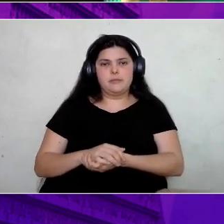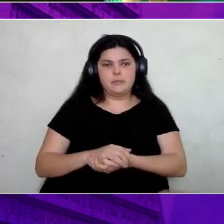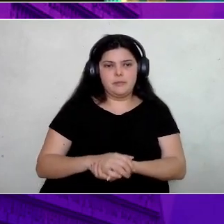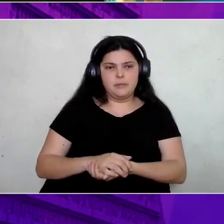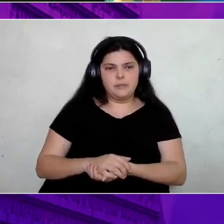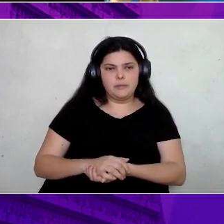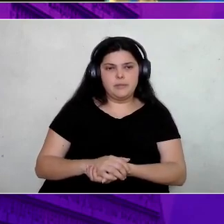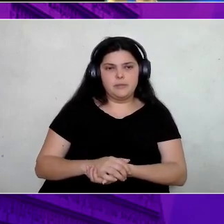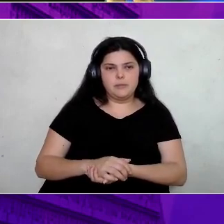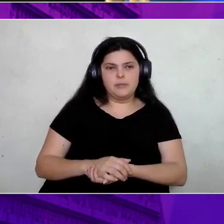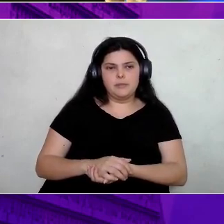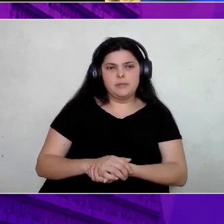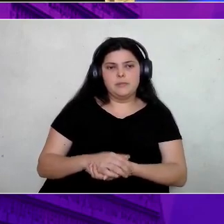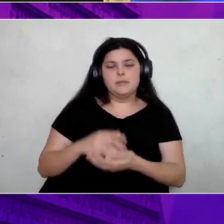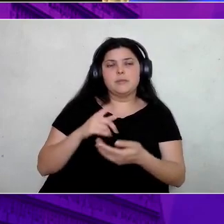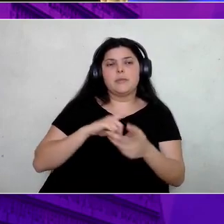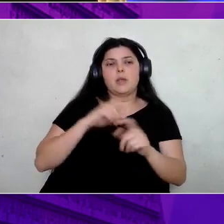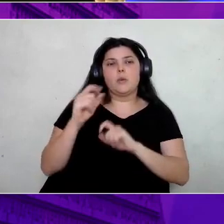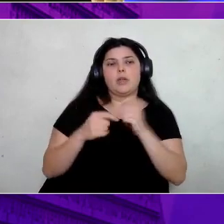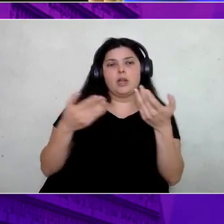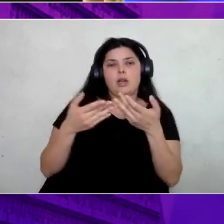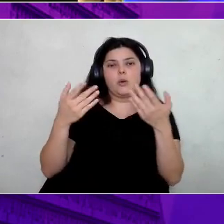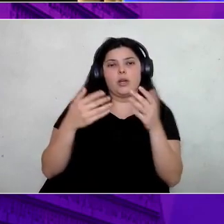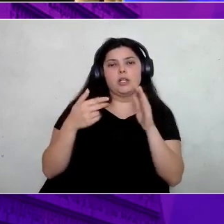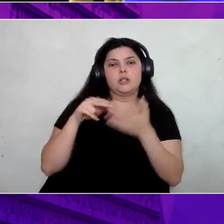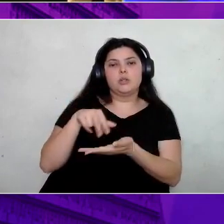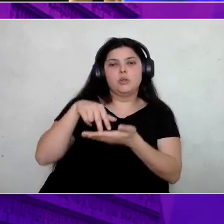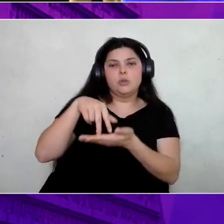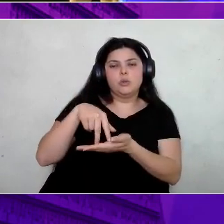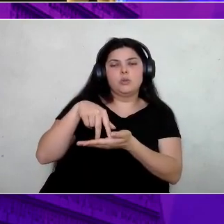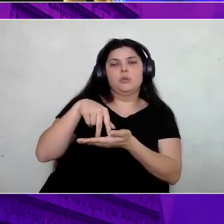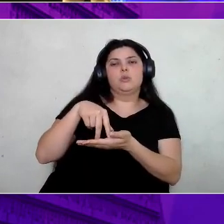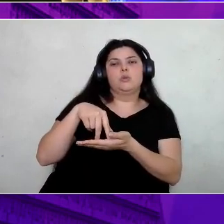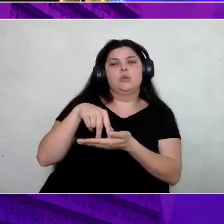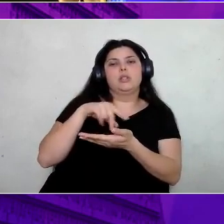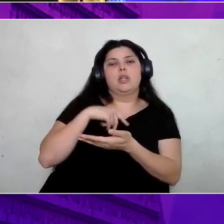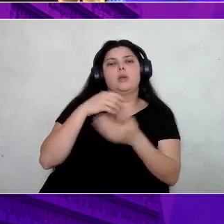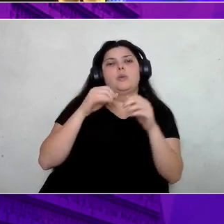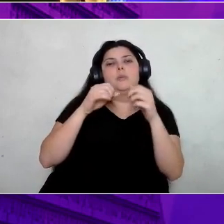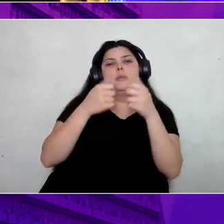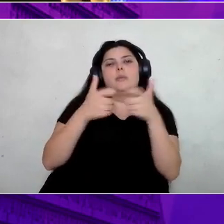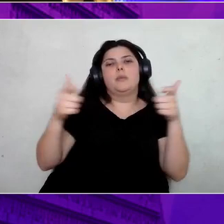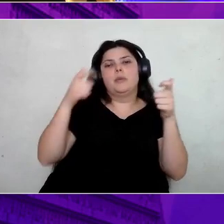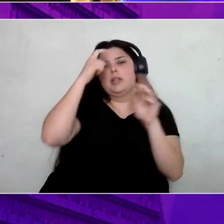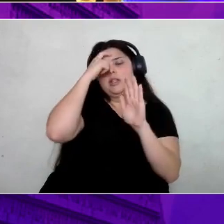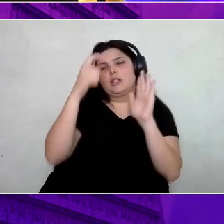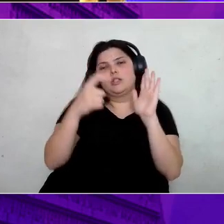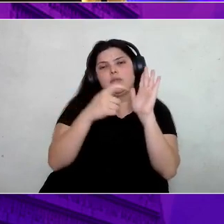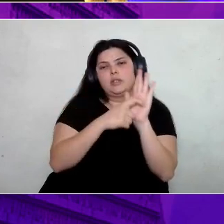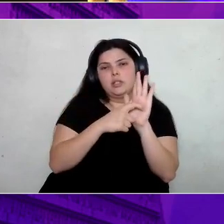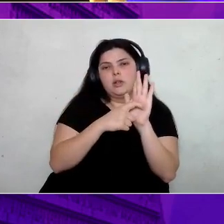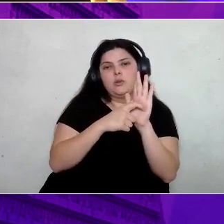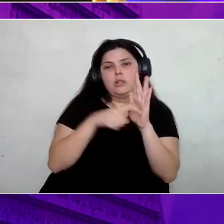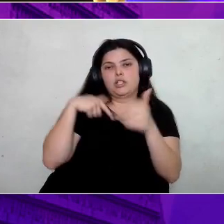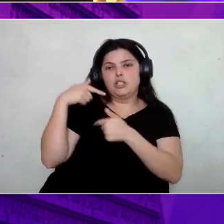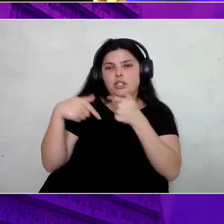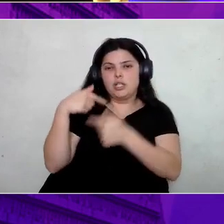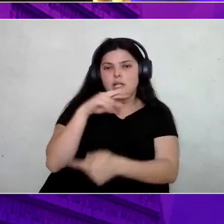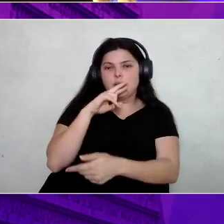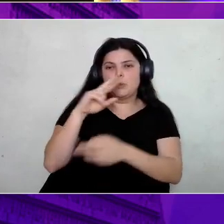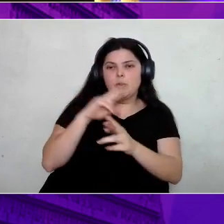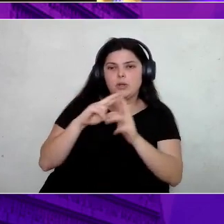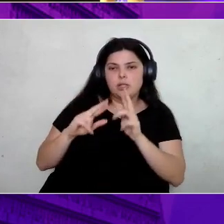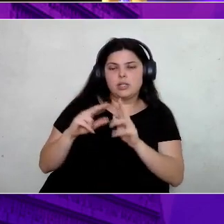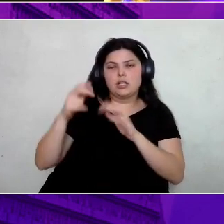E aí a gente vem, o destaque disso tudo é, a gente tem um boom da inteligência artificial generativa. A gente tem o